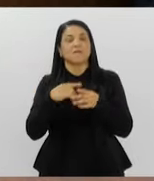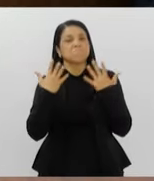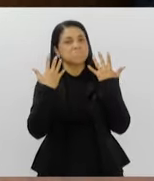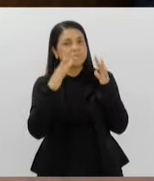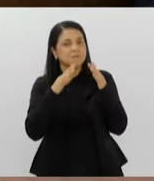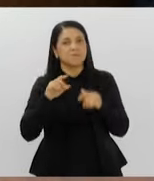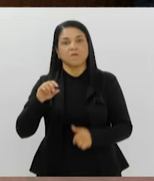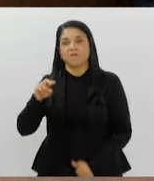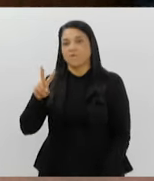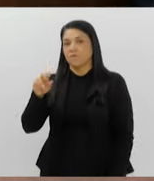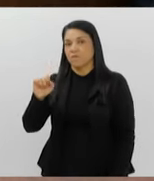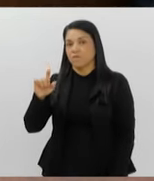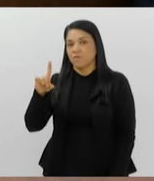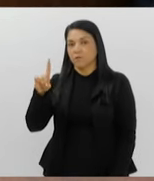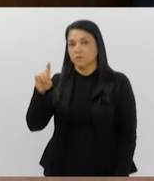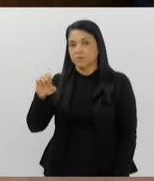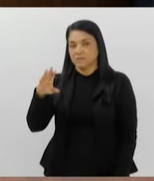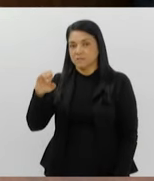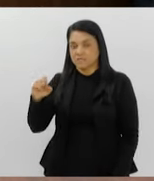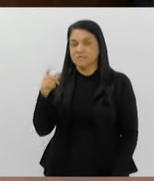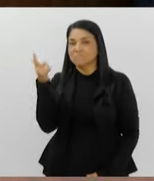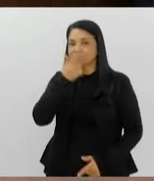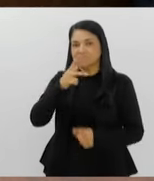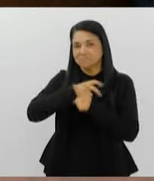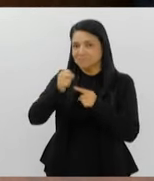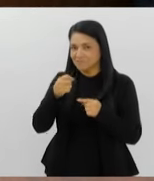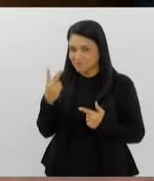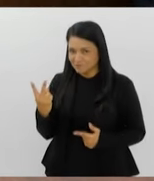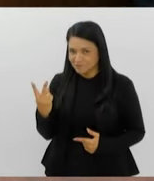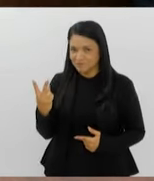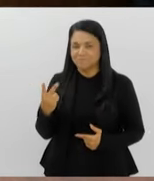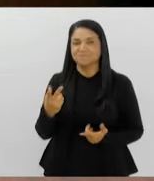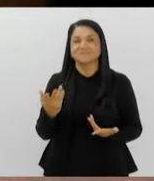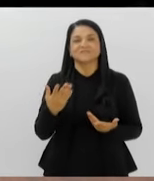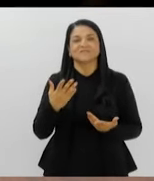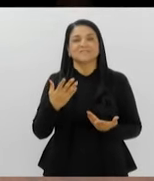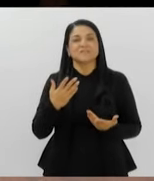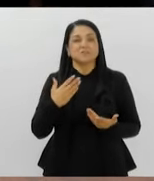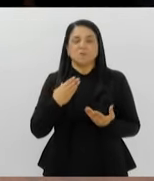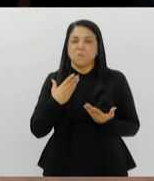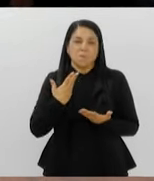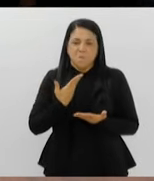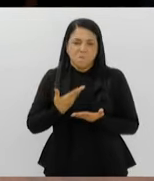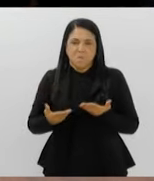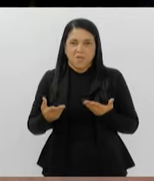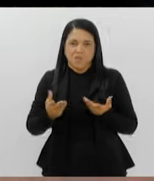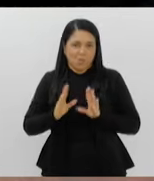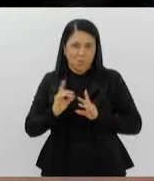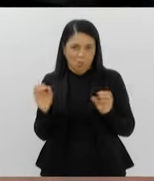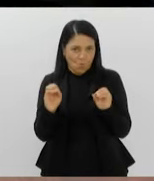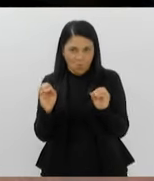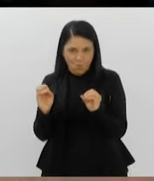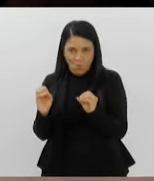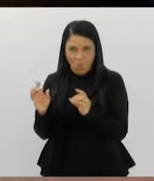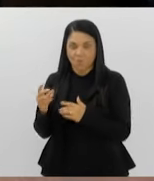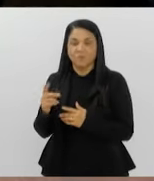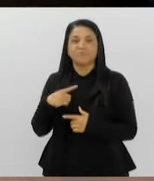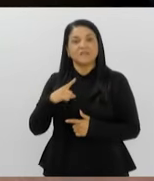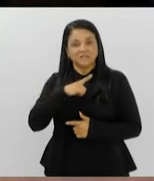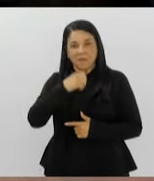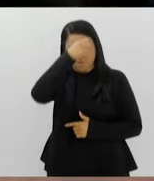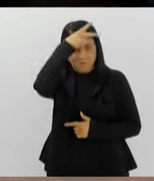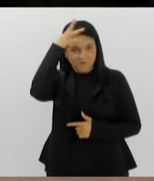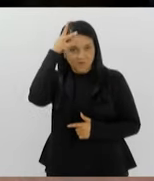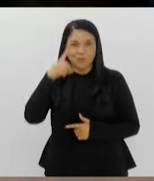da Saúde, que ganha os dois. Ganhou os dois. E a gente não perdeu nenhum dos dois, né? Tem um prefeito, um deputado. Mas